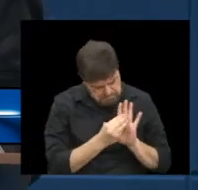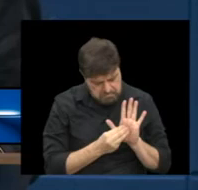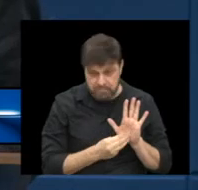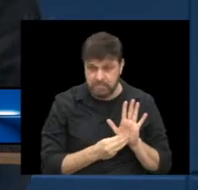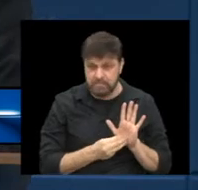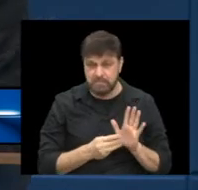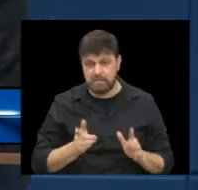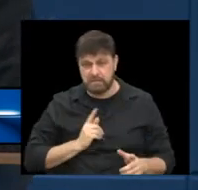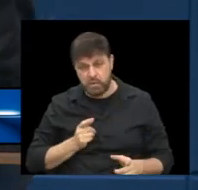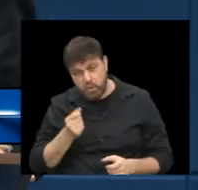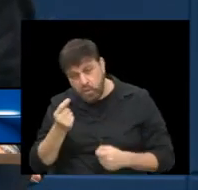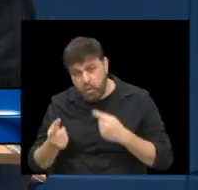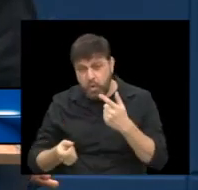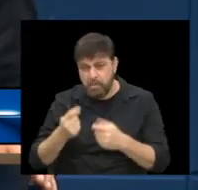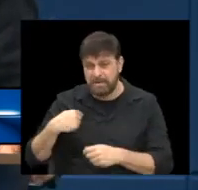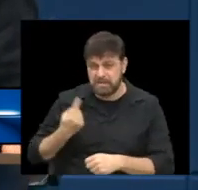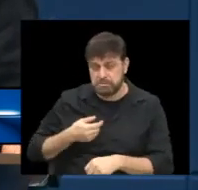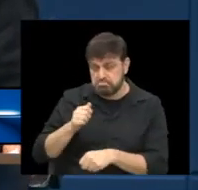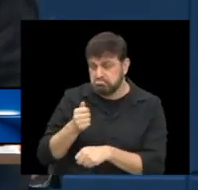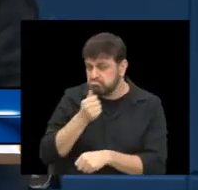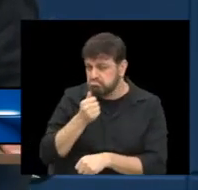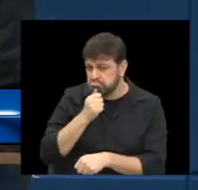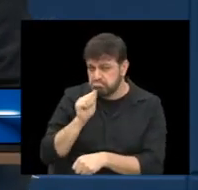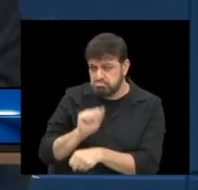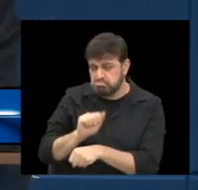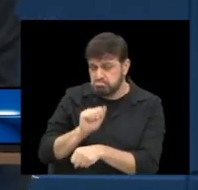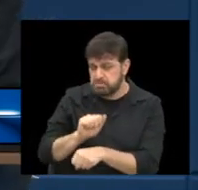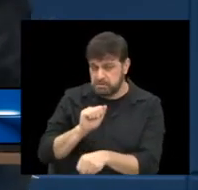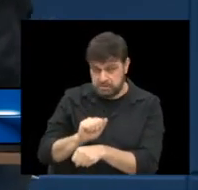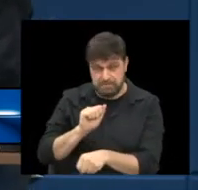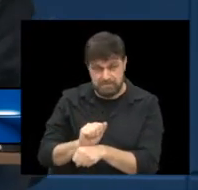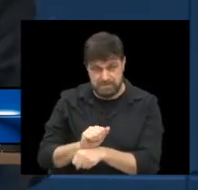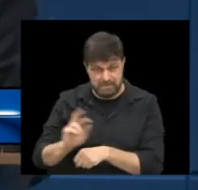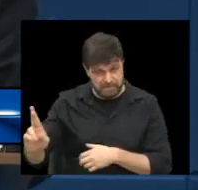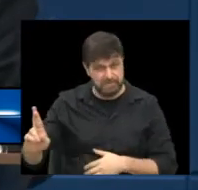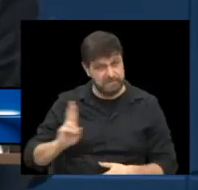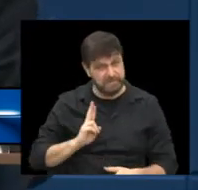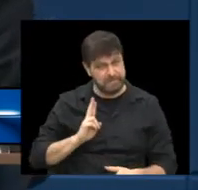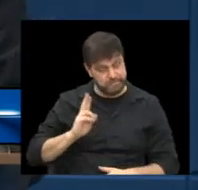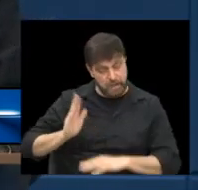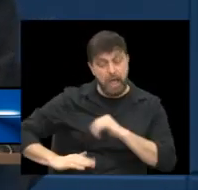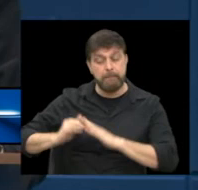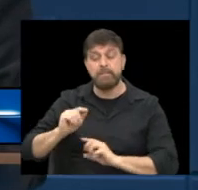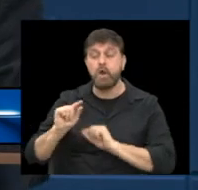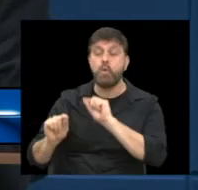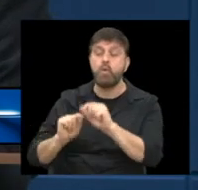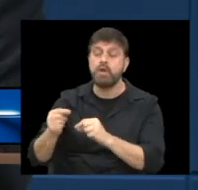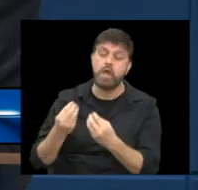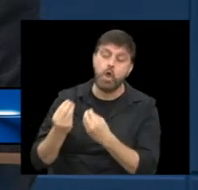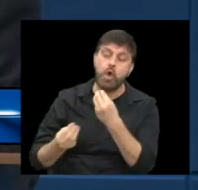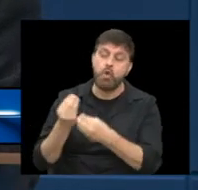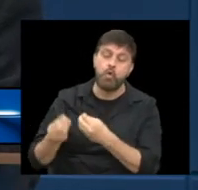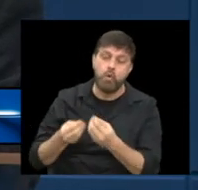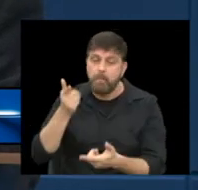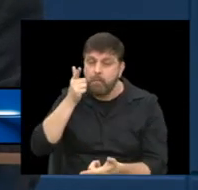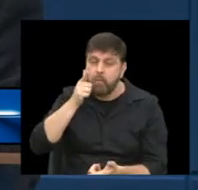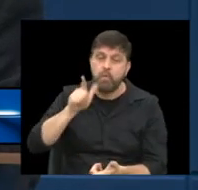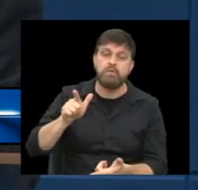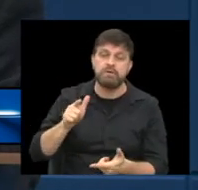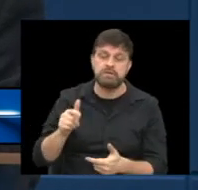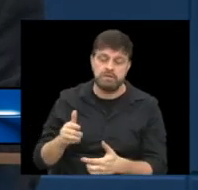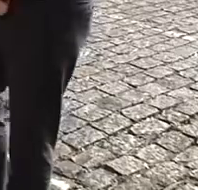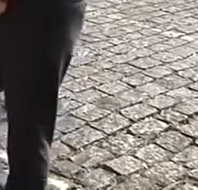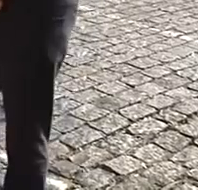e outras que nós ainda estamos aguardando que seja efetivamente colocado